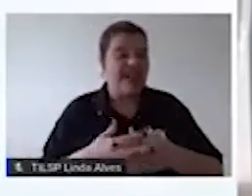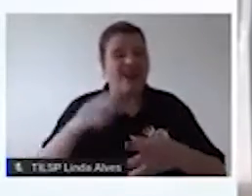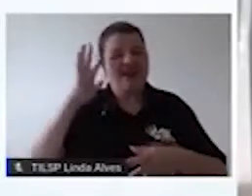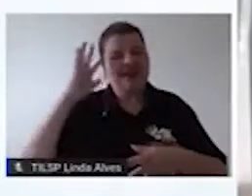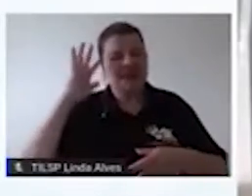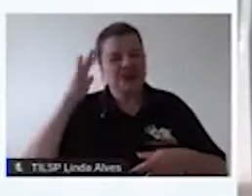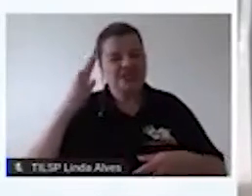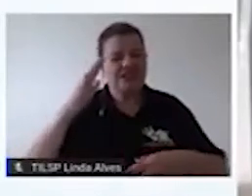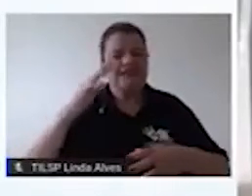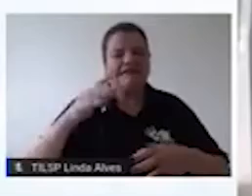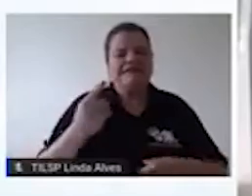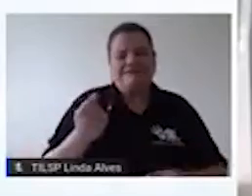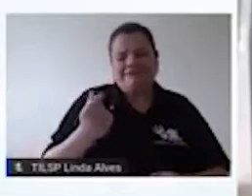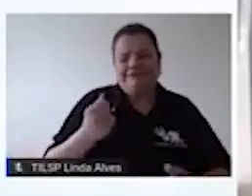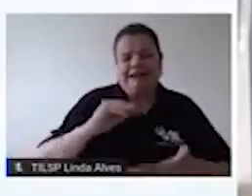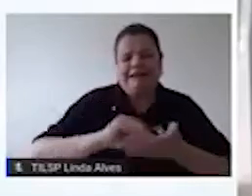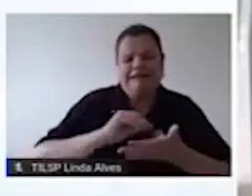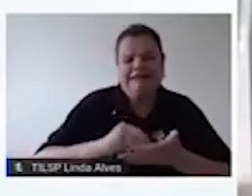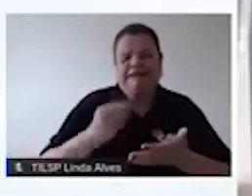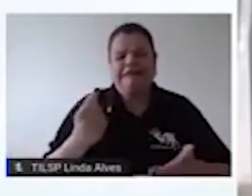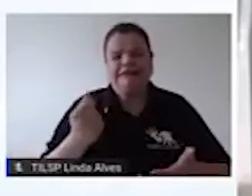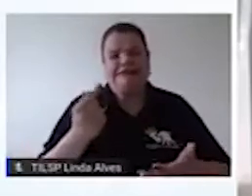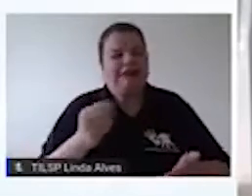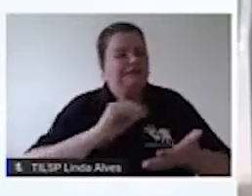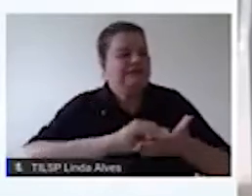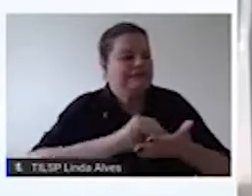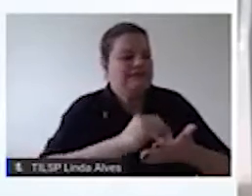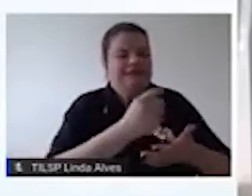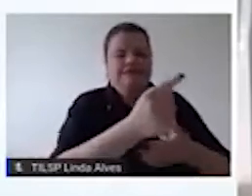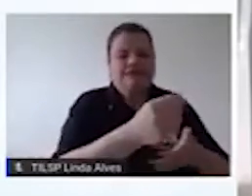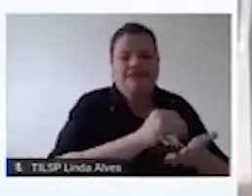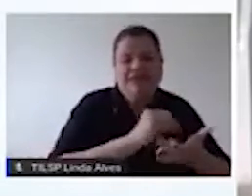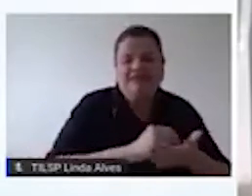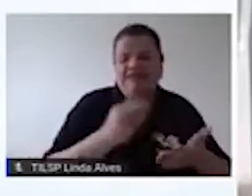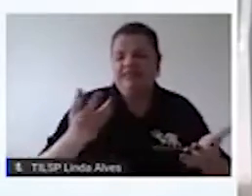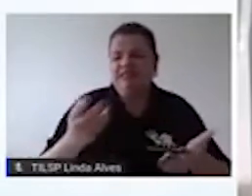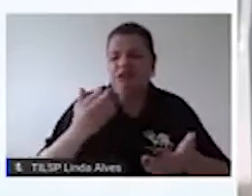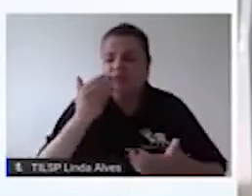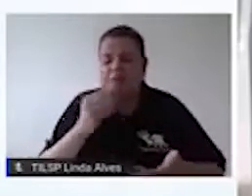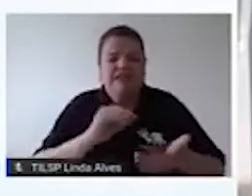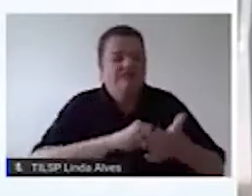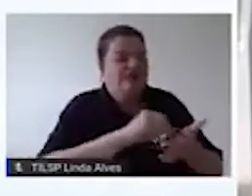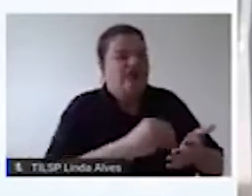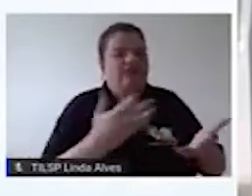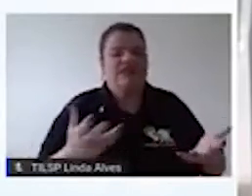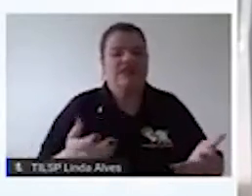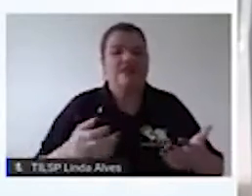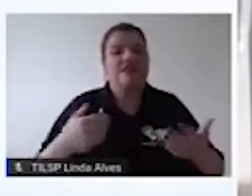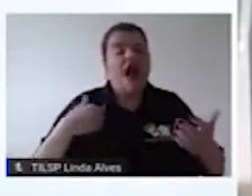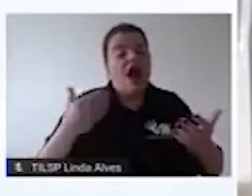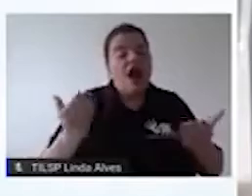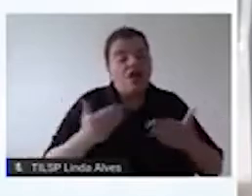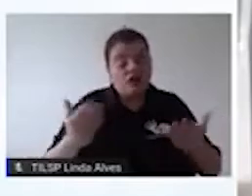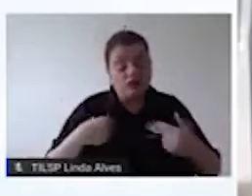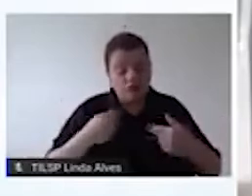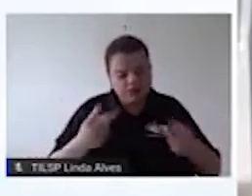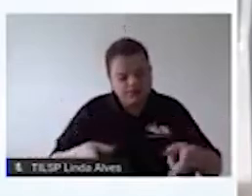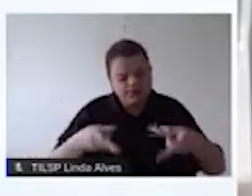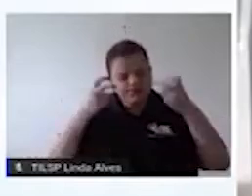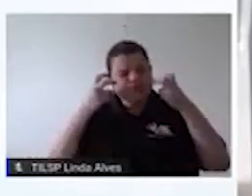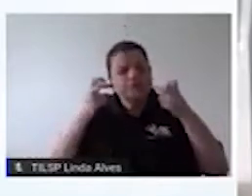de recursos, falta de dinheiro, falta de tudo. E eu queria que você, um recorte em relação às nossas trabalhadoras,